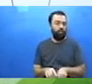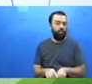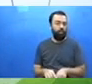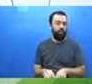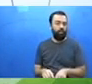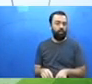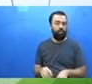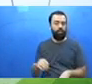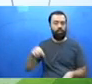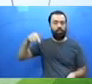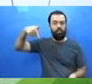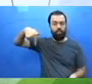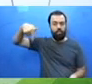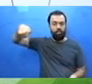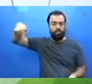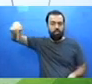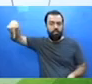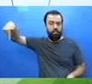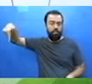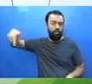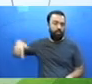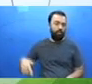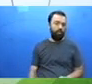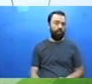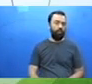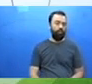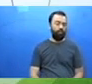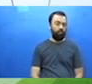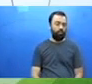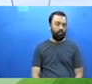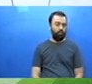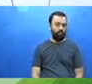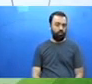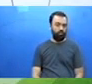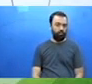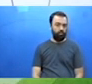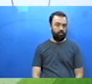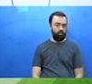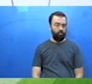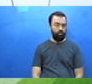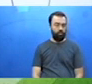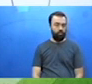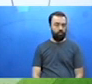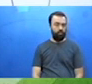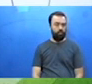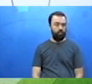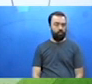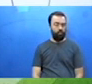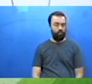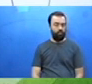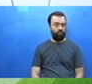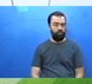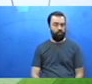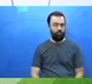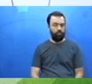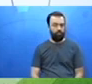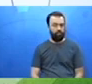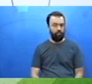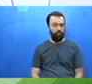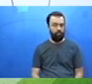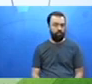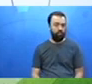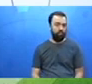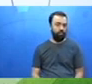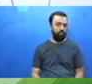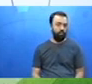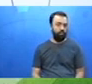tá? Aqui já não tem os números inteiros. Se bem que a gente pode falar que sim, porque tem o positivo e